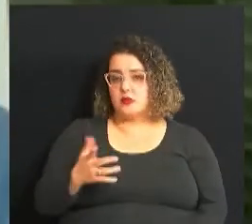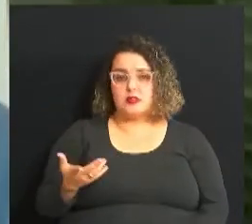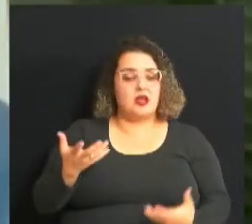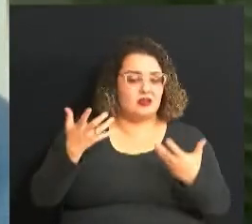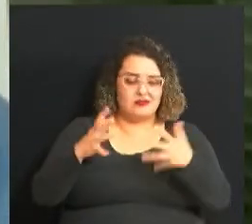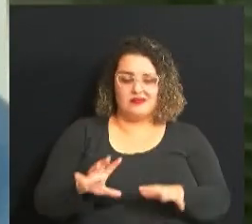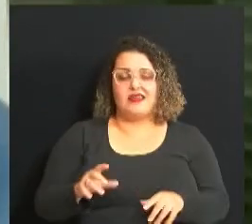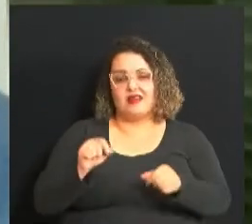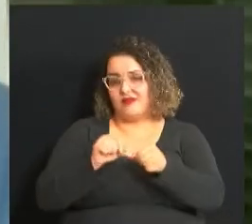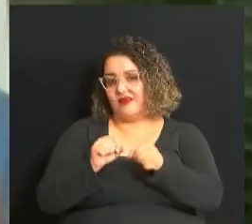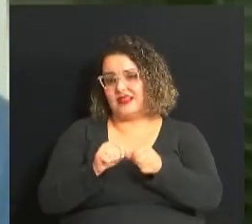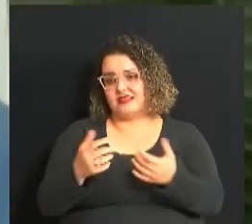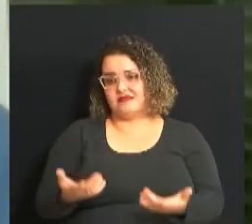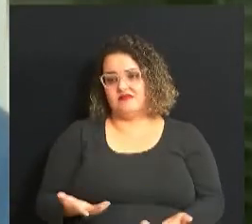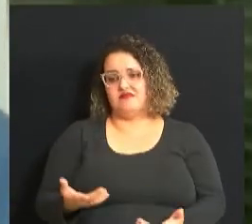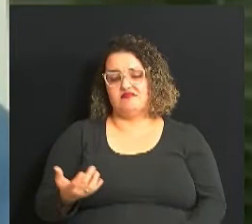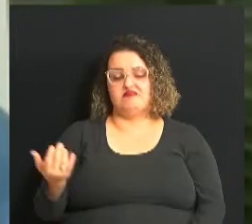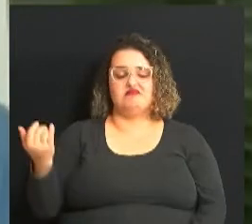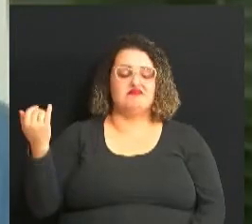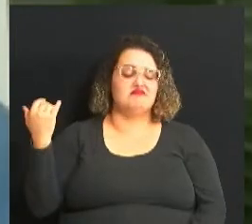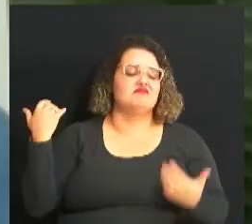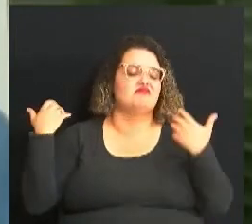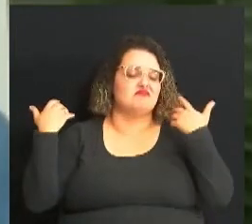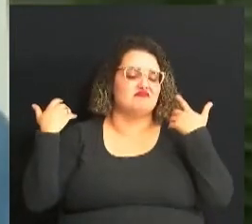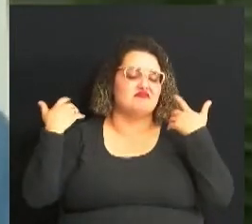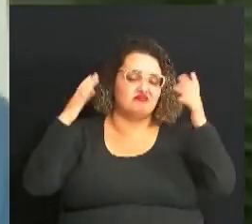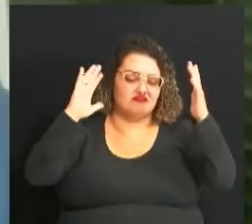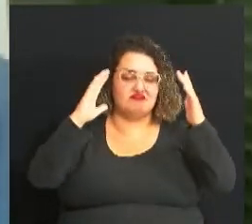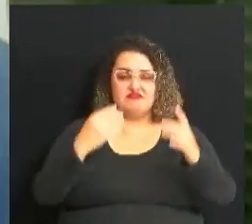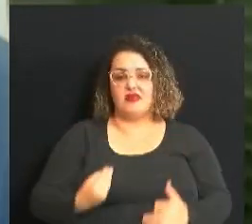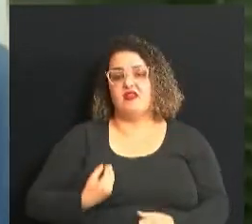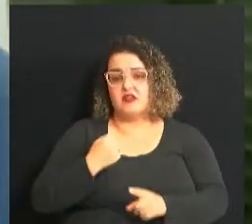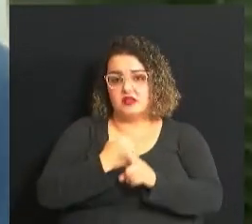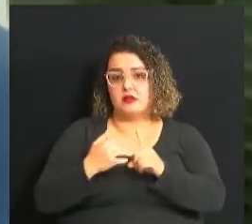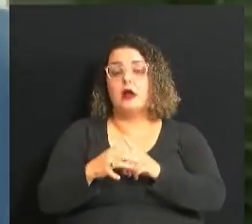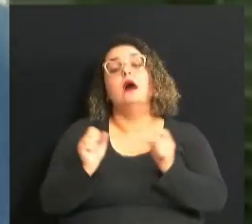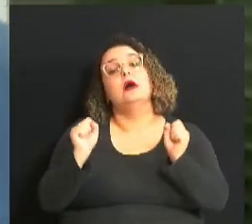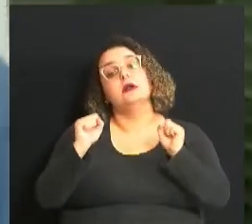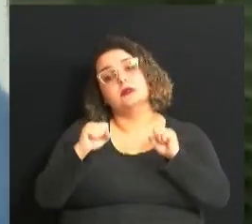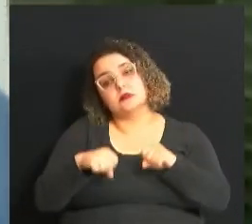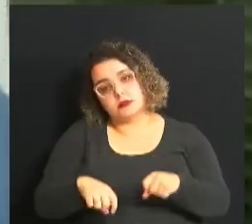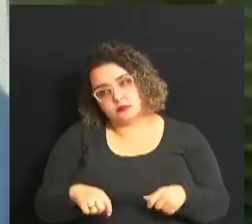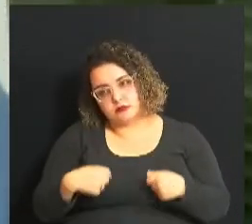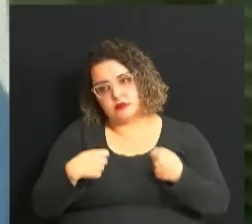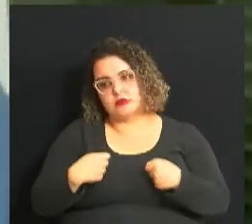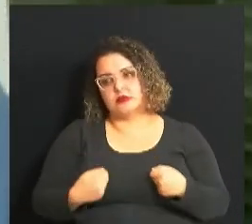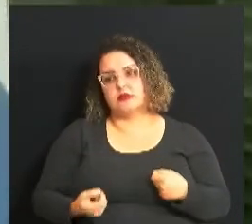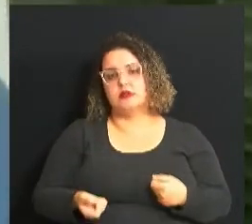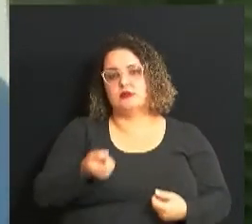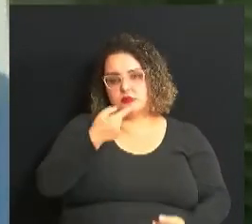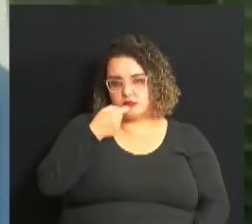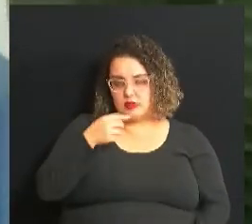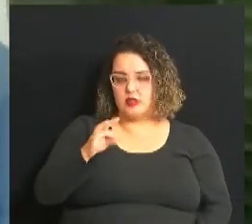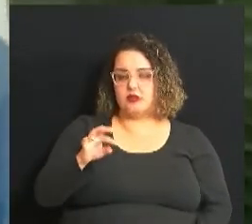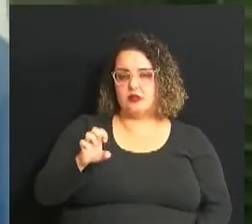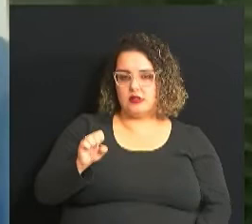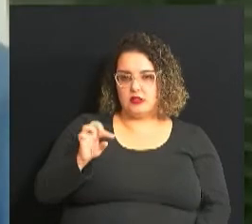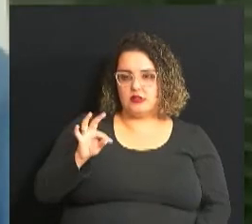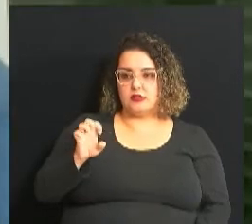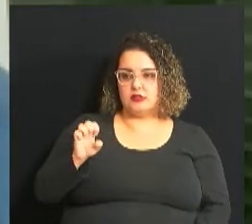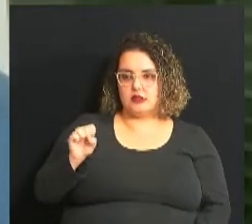fazer, desânimo para a vida social, aí sim ele tem que fazer uma dosagem de testosterona. E se ele tiver